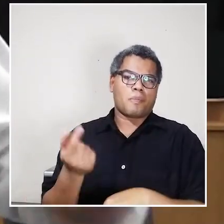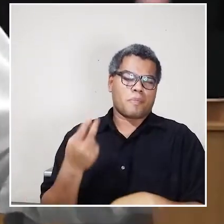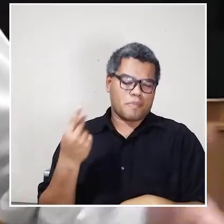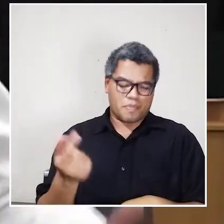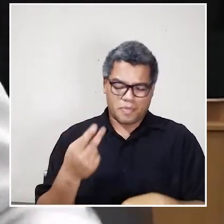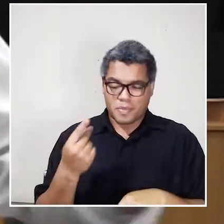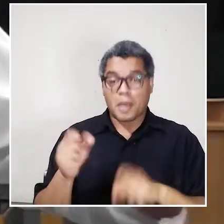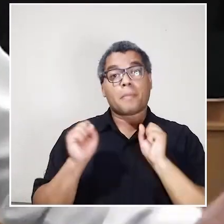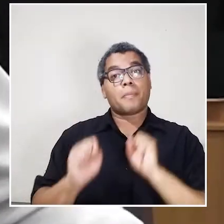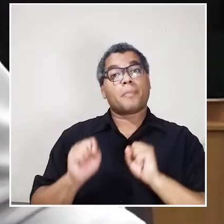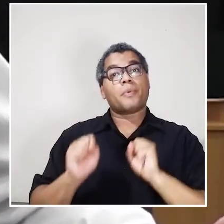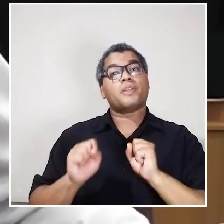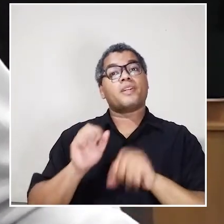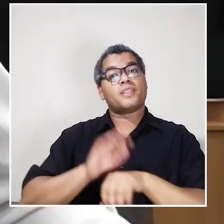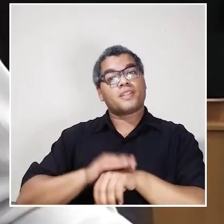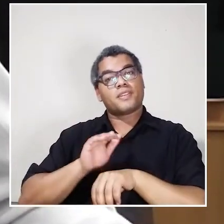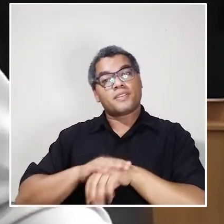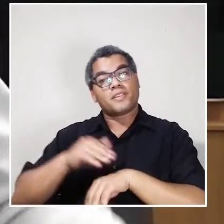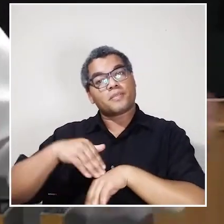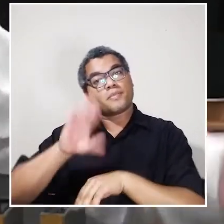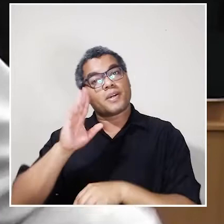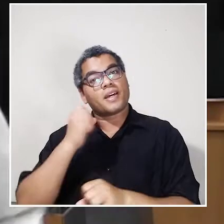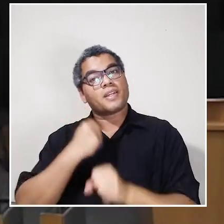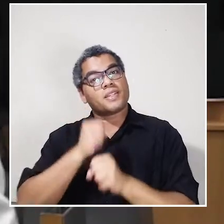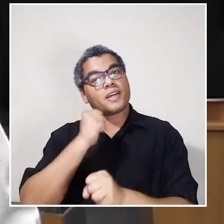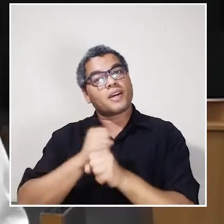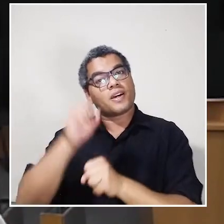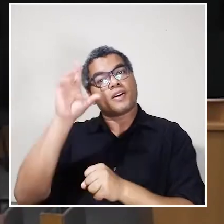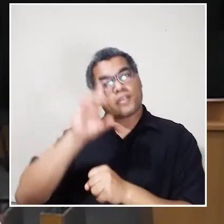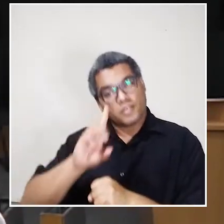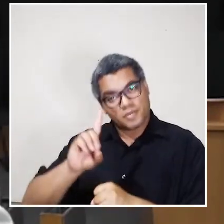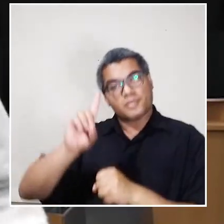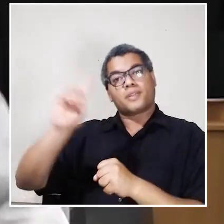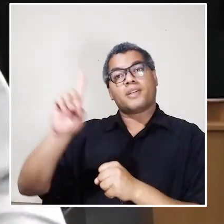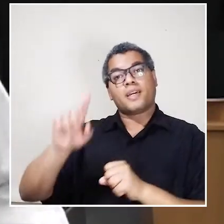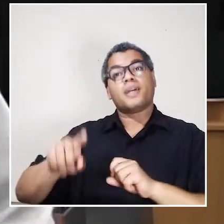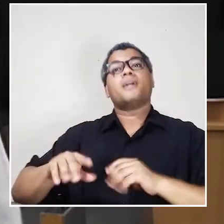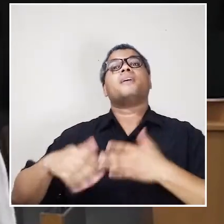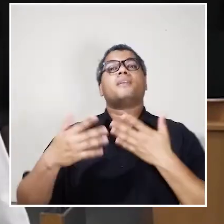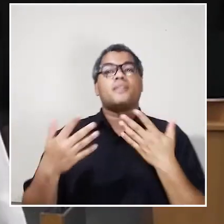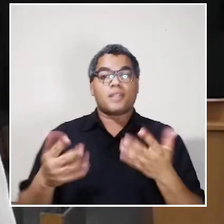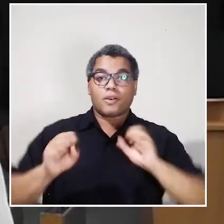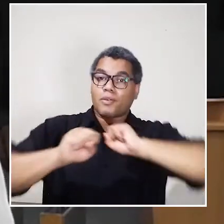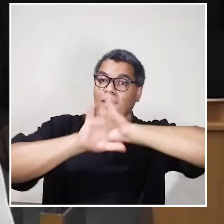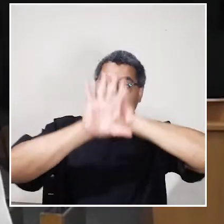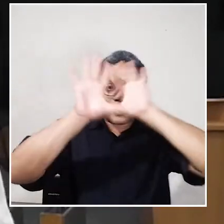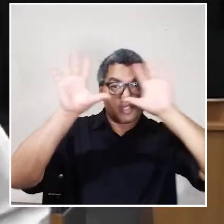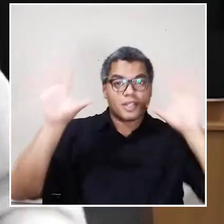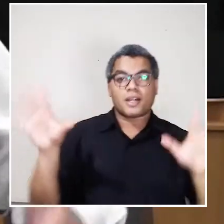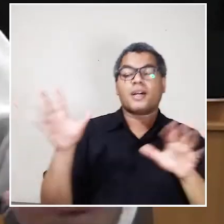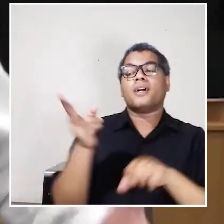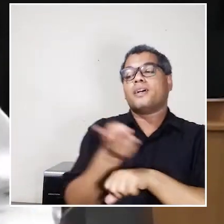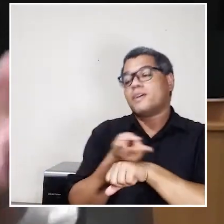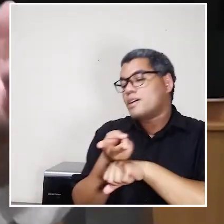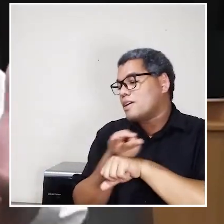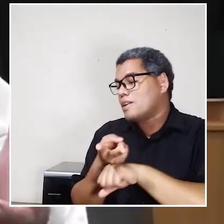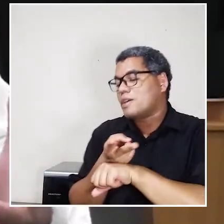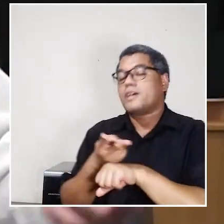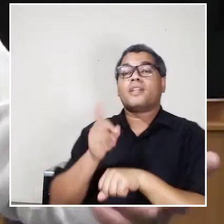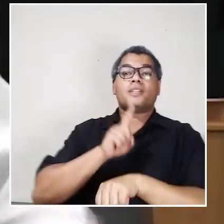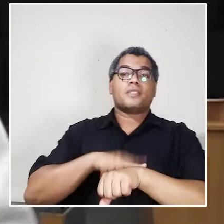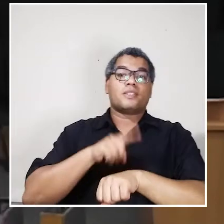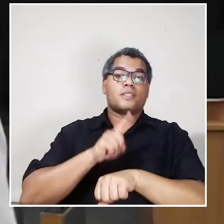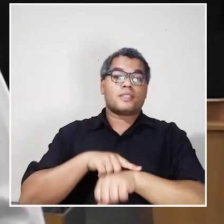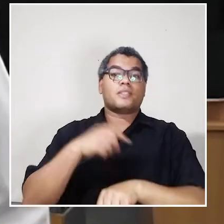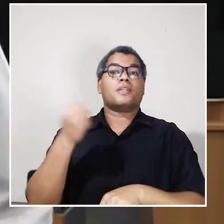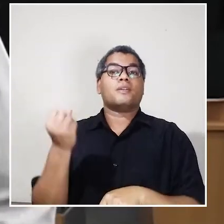fazer a obra do Senhor muito mais do que se poderia supor. Então é mistério, na busca de